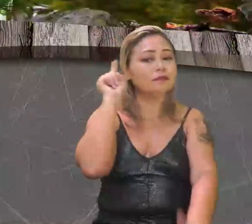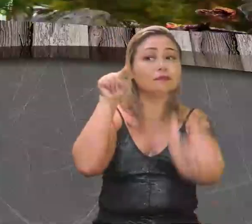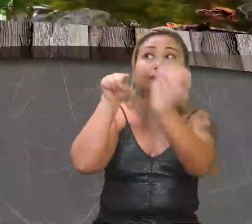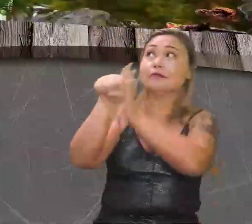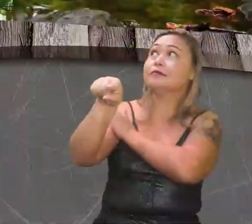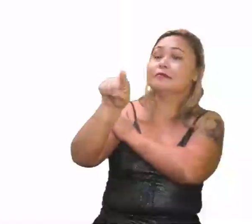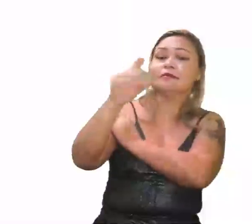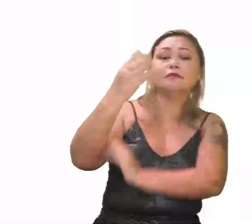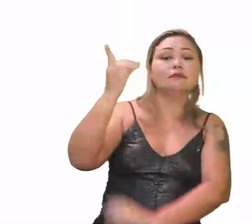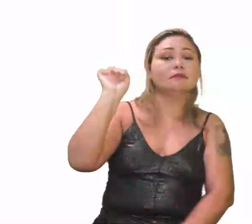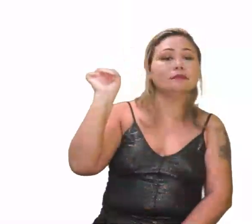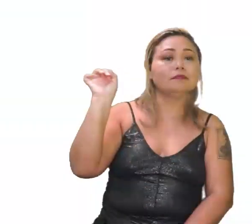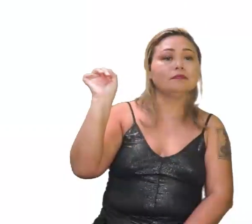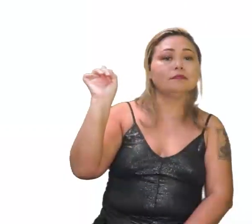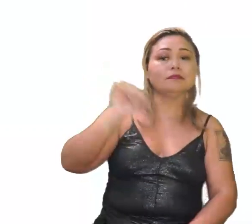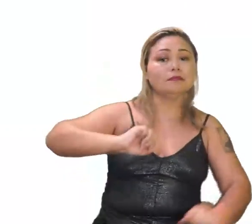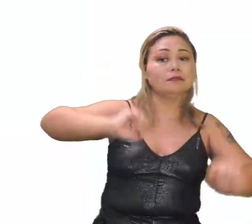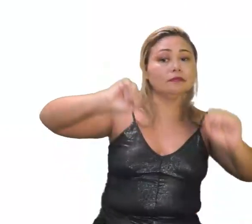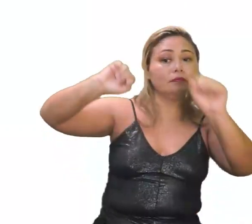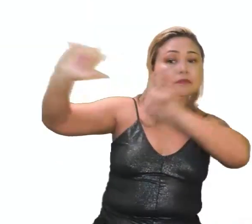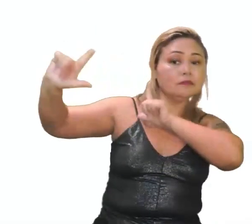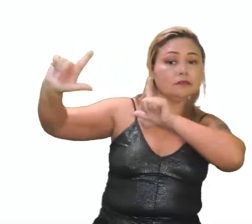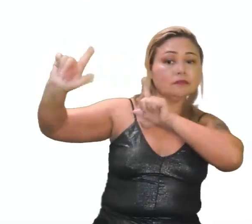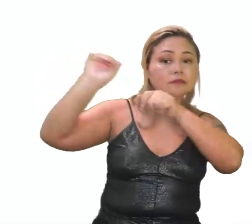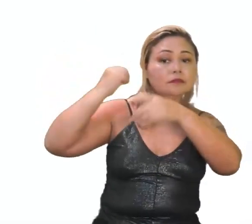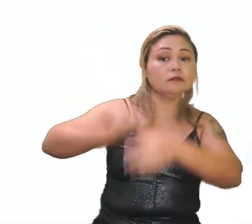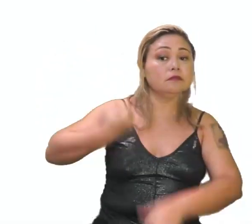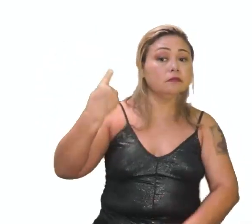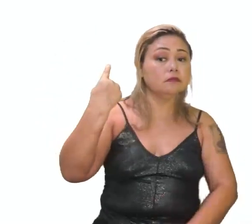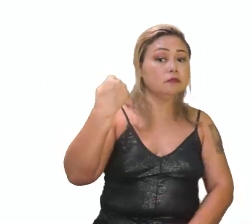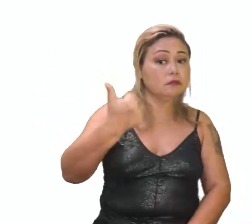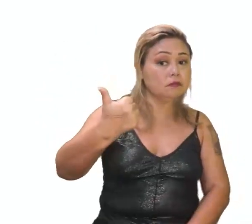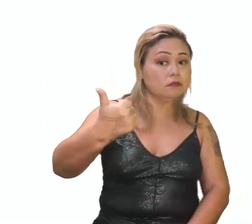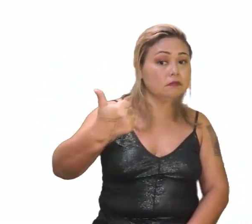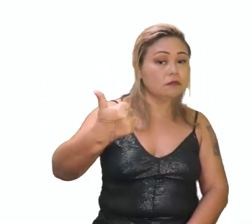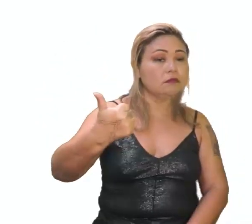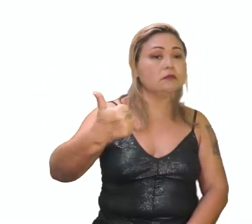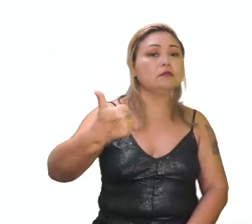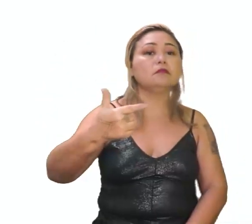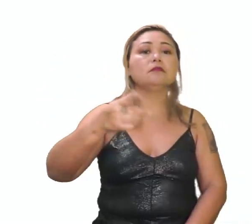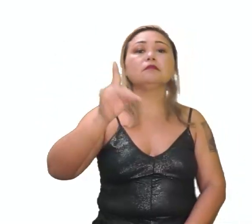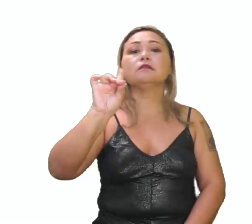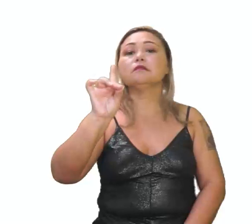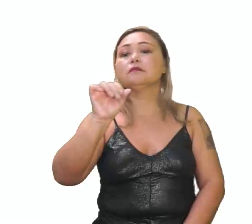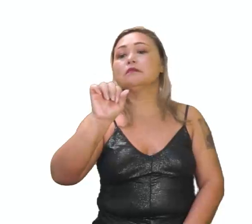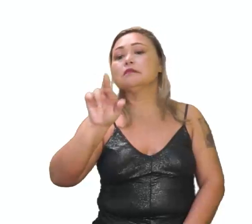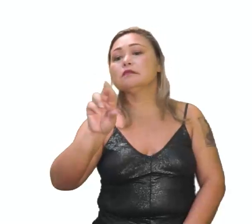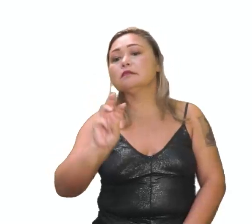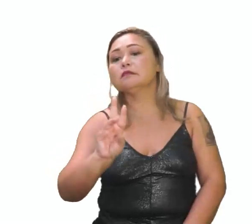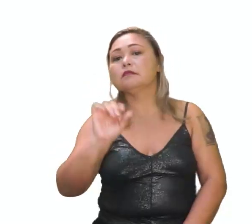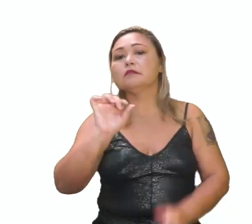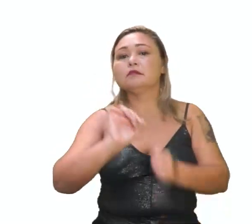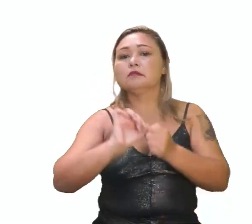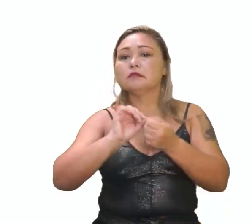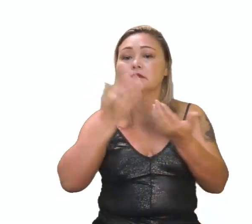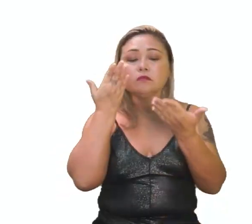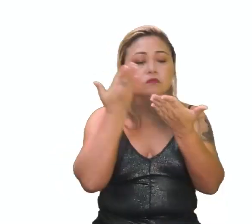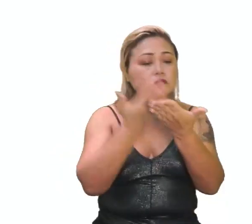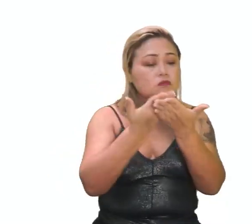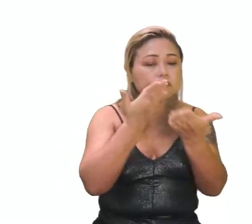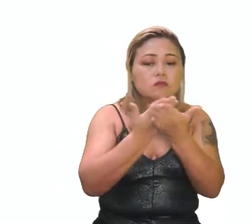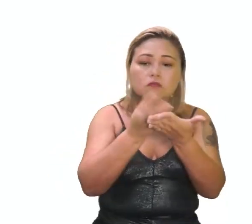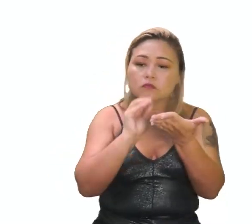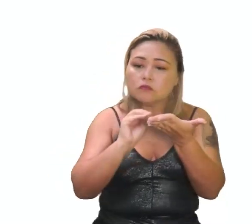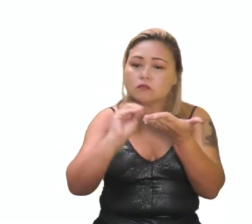primeira questão? Jogando na tela a questão de número 1. Charles Darwin estudou a distribuição